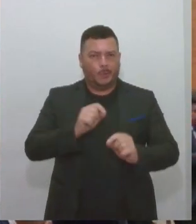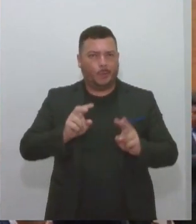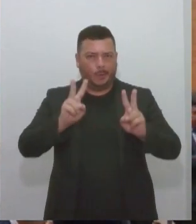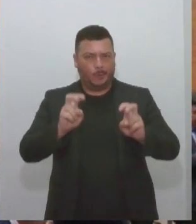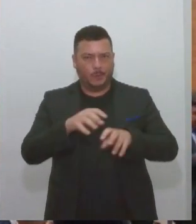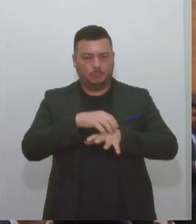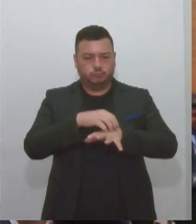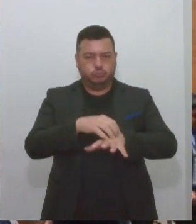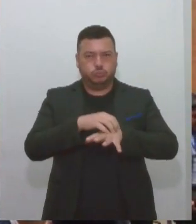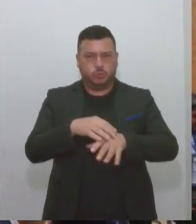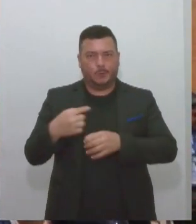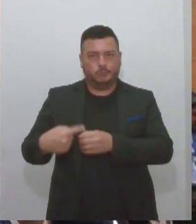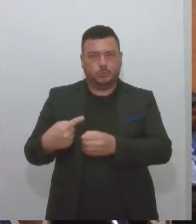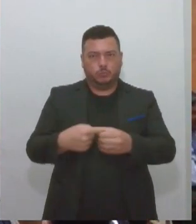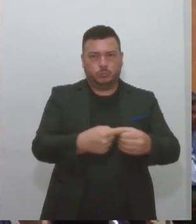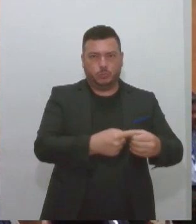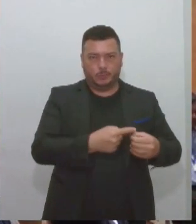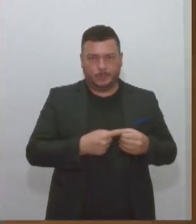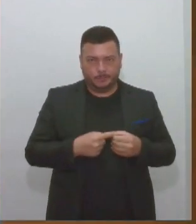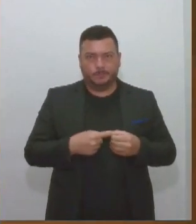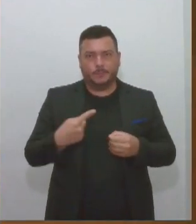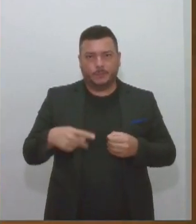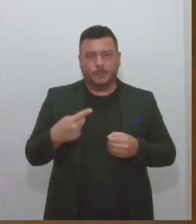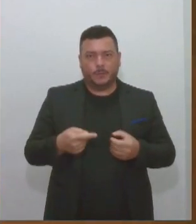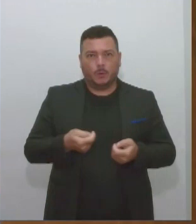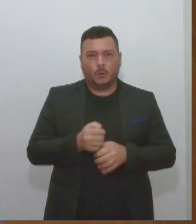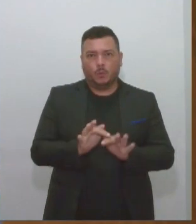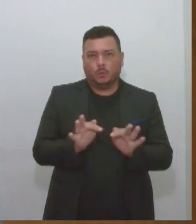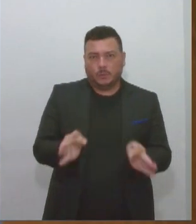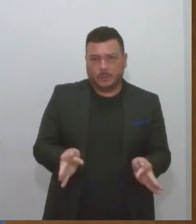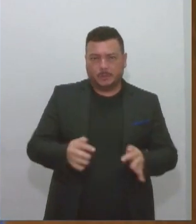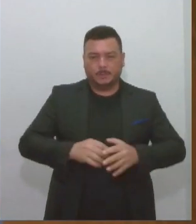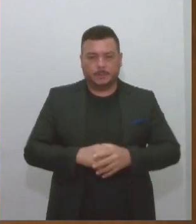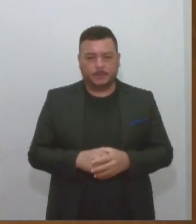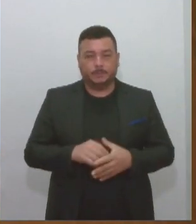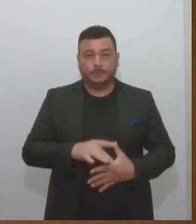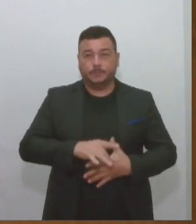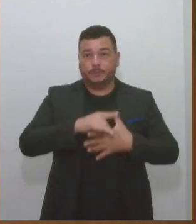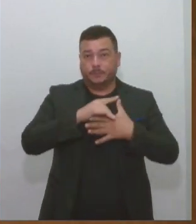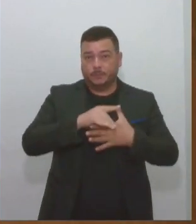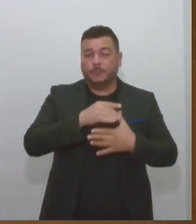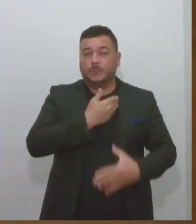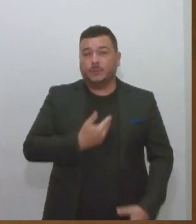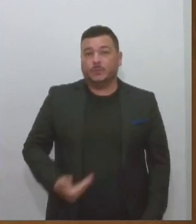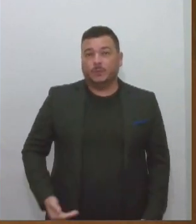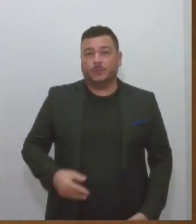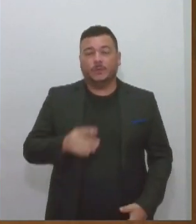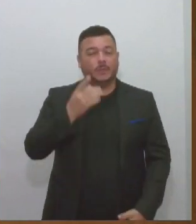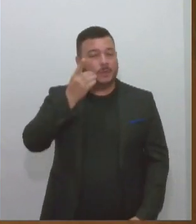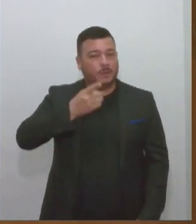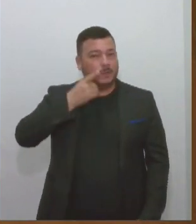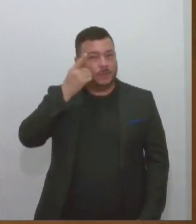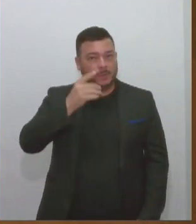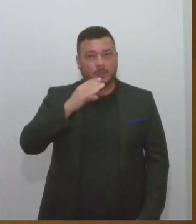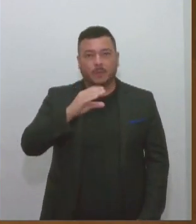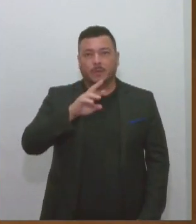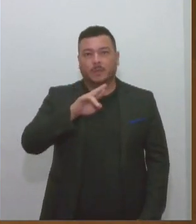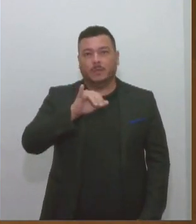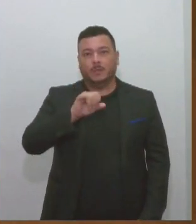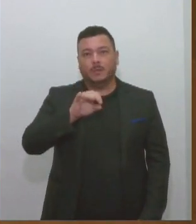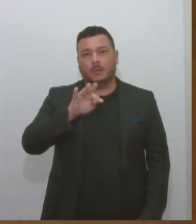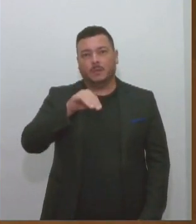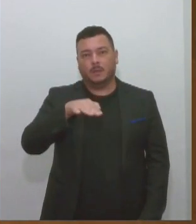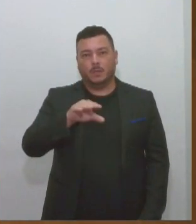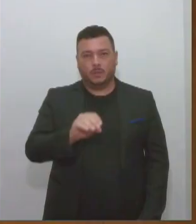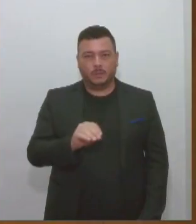de passageiros de pequeno porte. O líder do governo na Alesi, o deputado Cristiano Cavalcante, foi o primeiro a